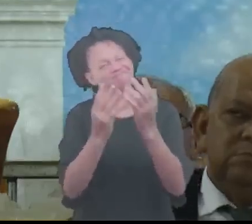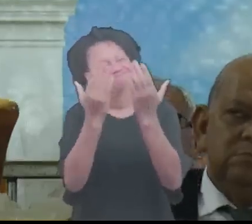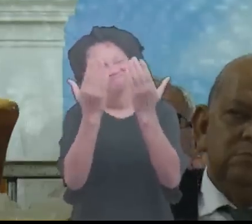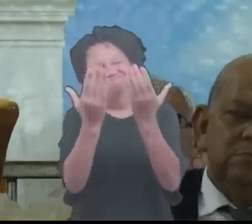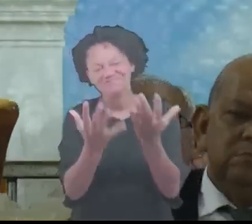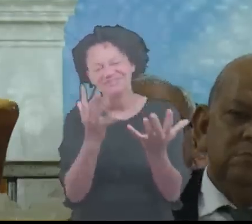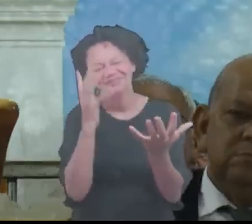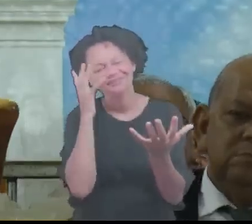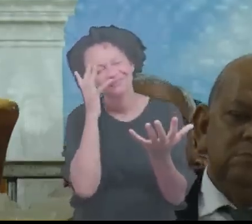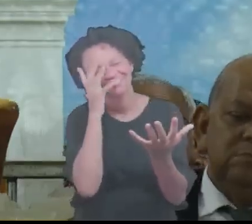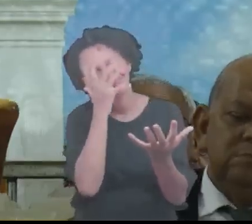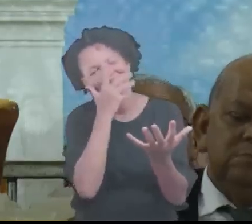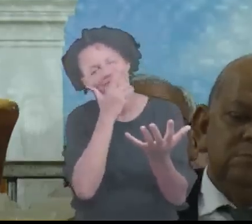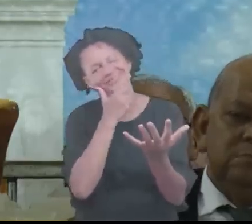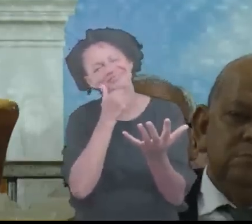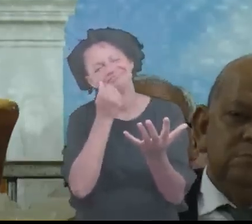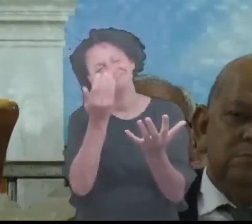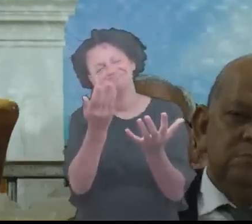és formosa.